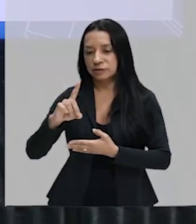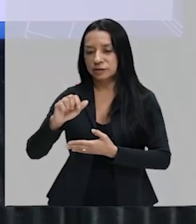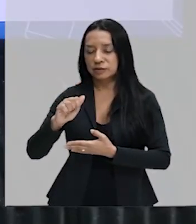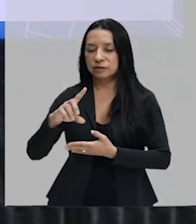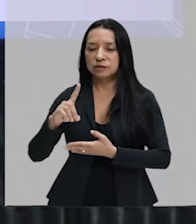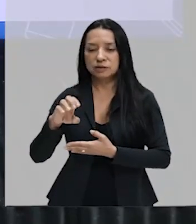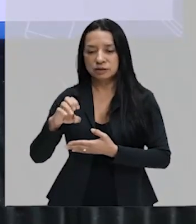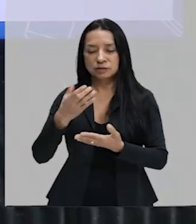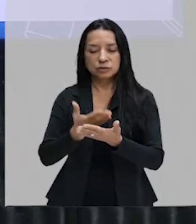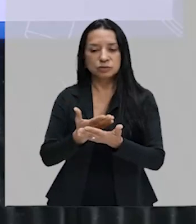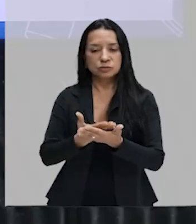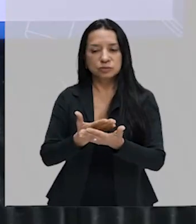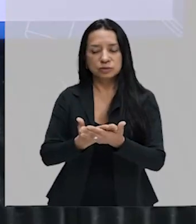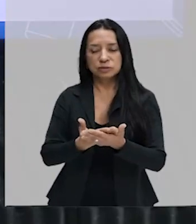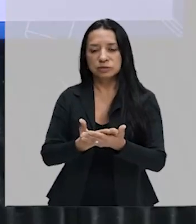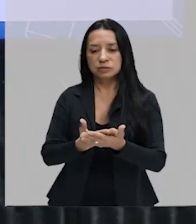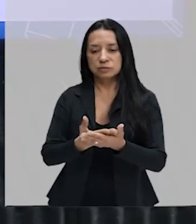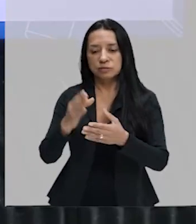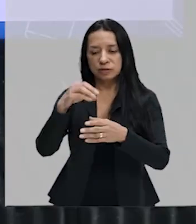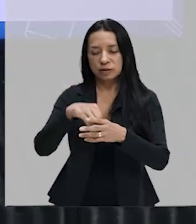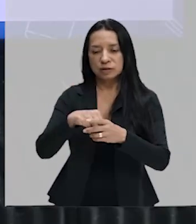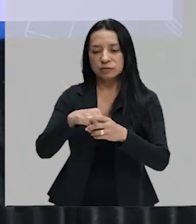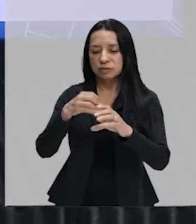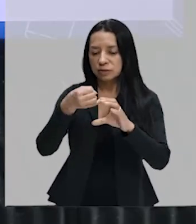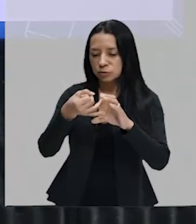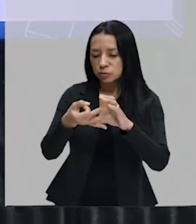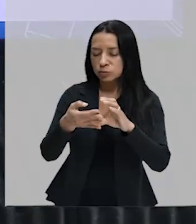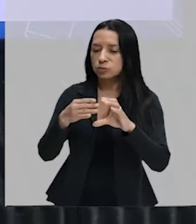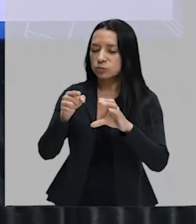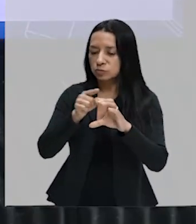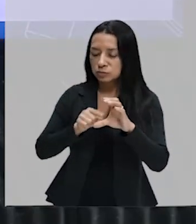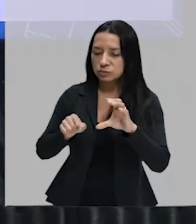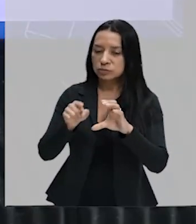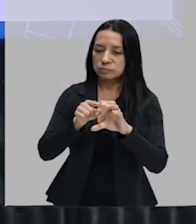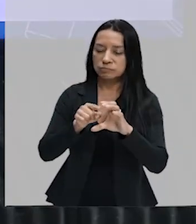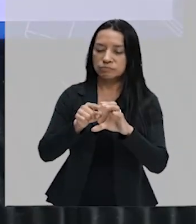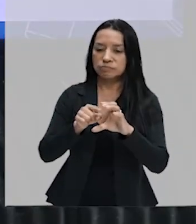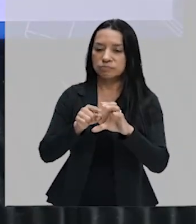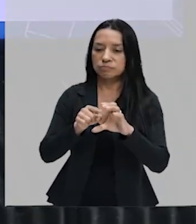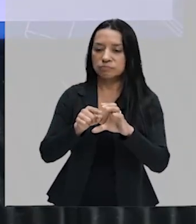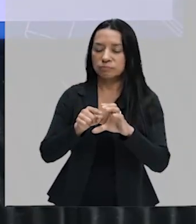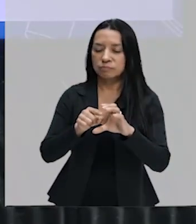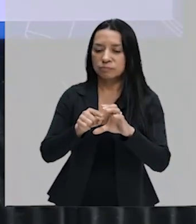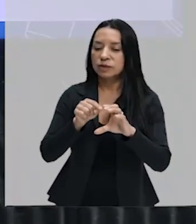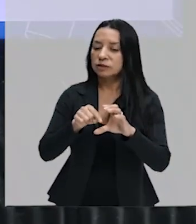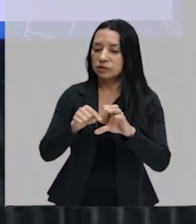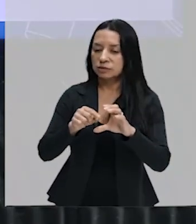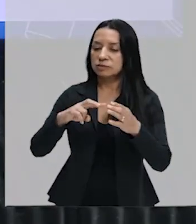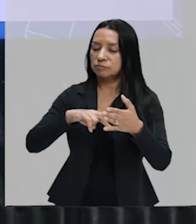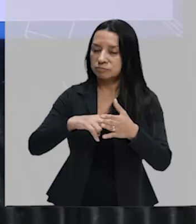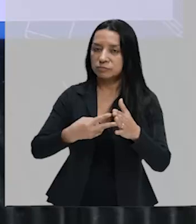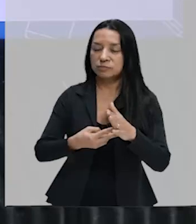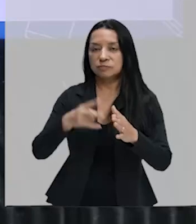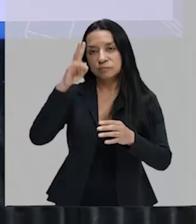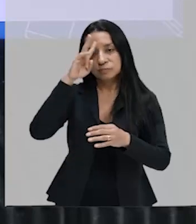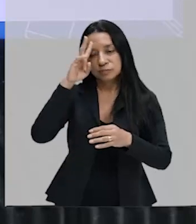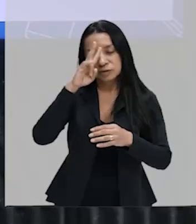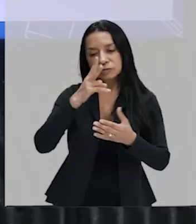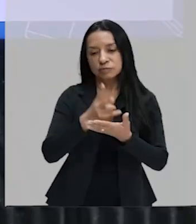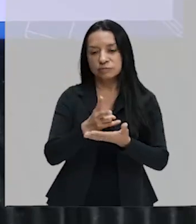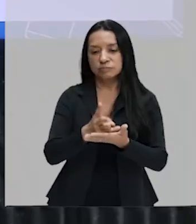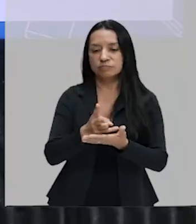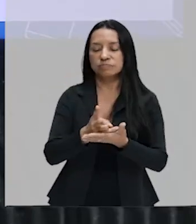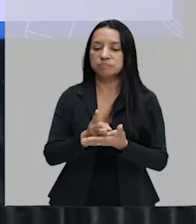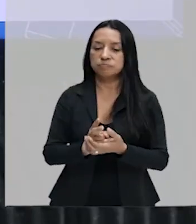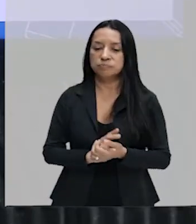qualquer conjunto, ele faz parte do conjunto das partes, para ser bem redundante nos termos. Então, é nesse sentido, tá? Lembra sempre